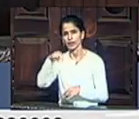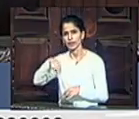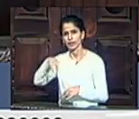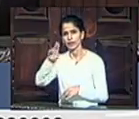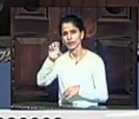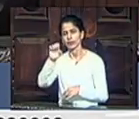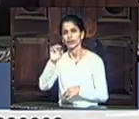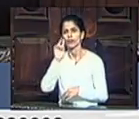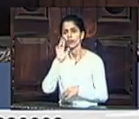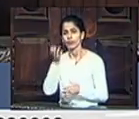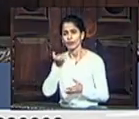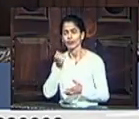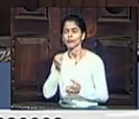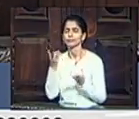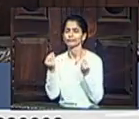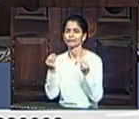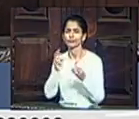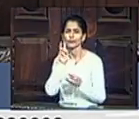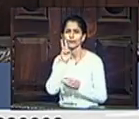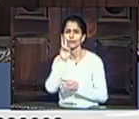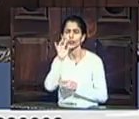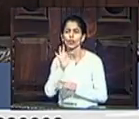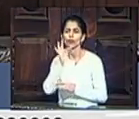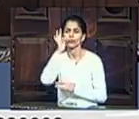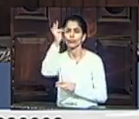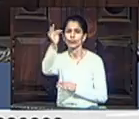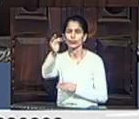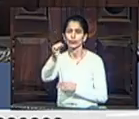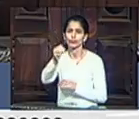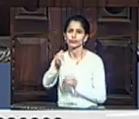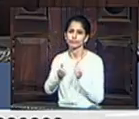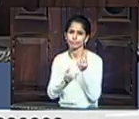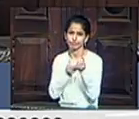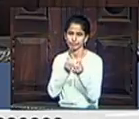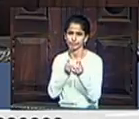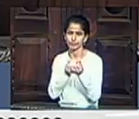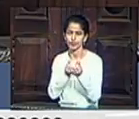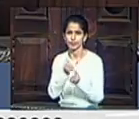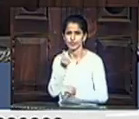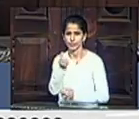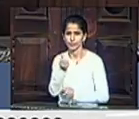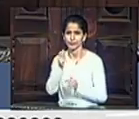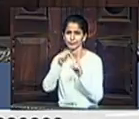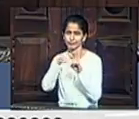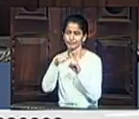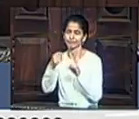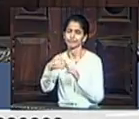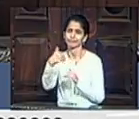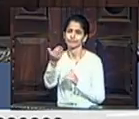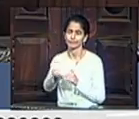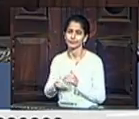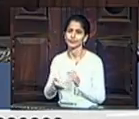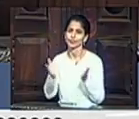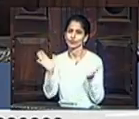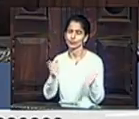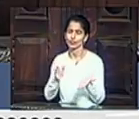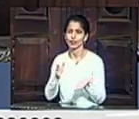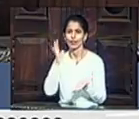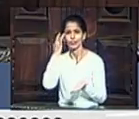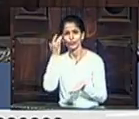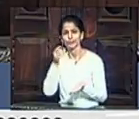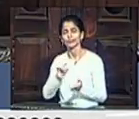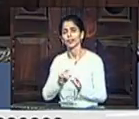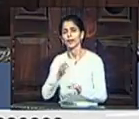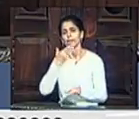para o futuro, olhar para os próximos 6 meses e achar que nós estaríamos numa situação